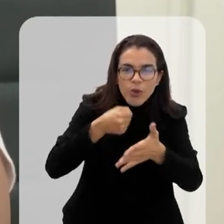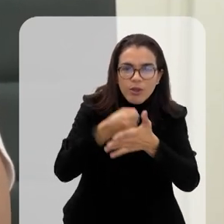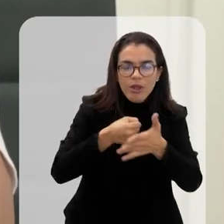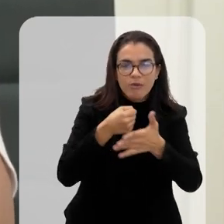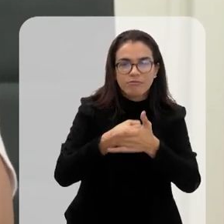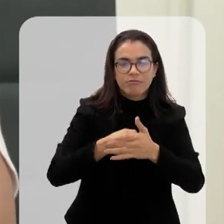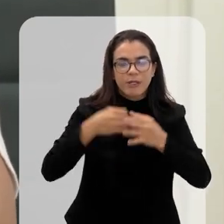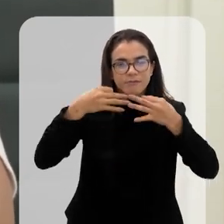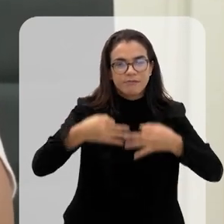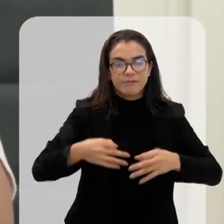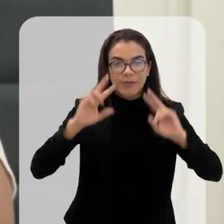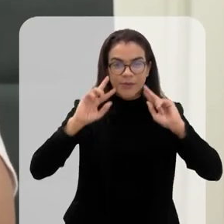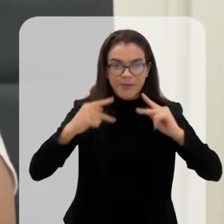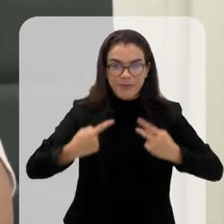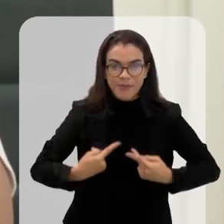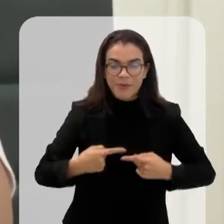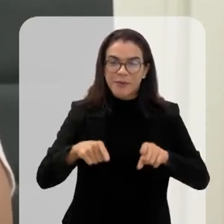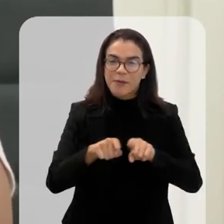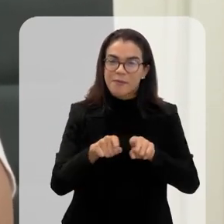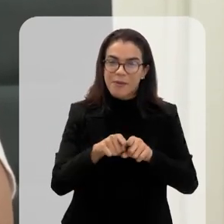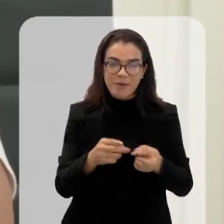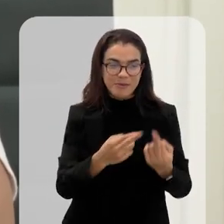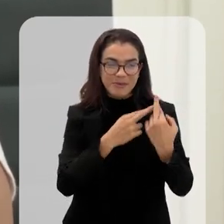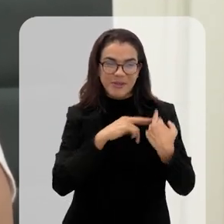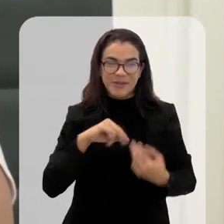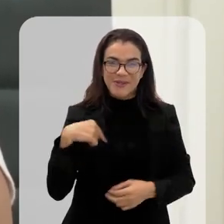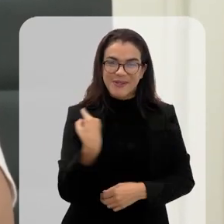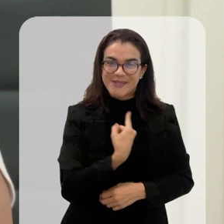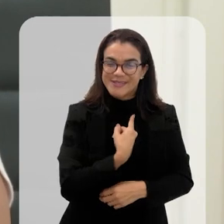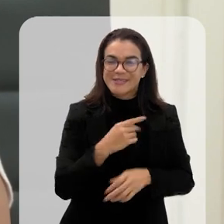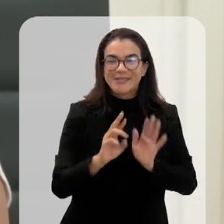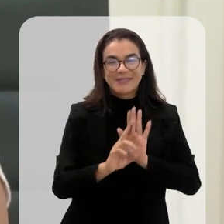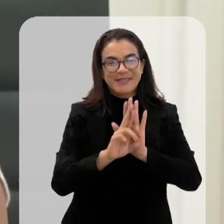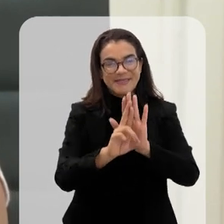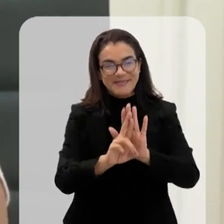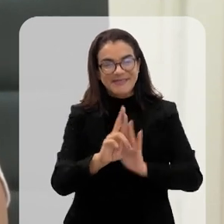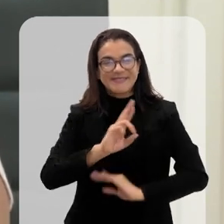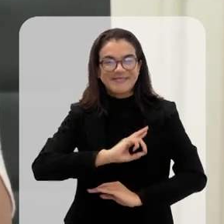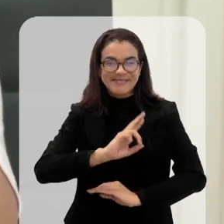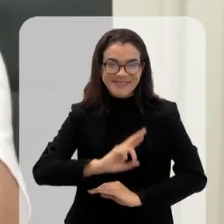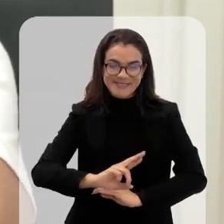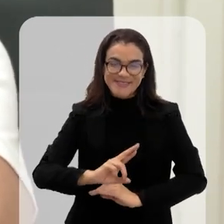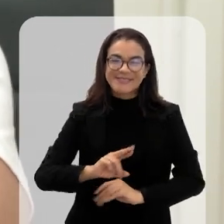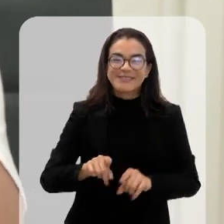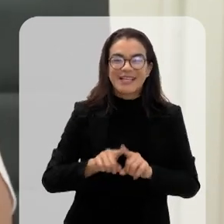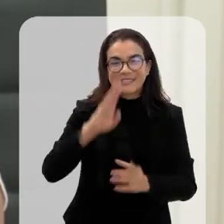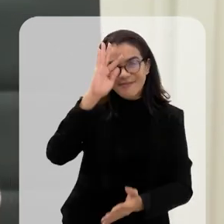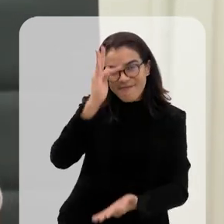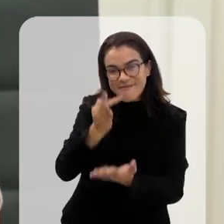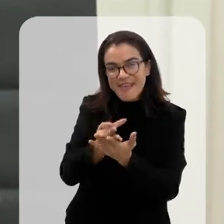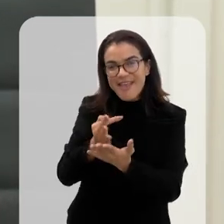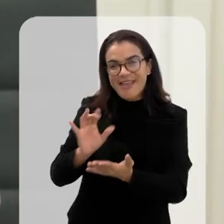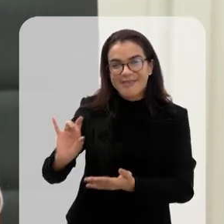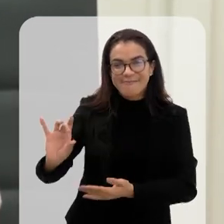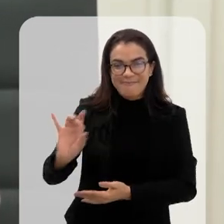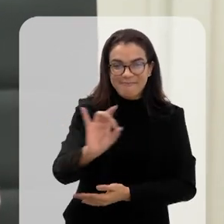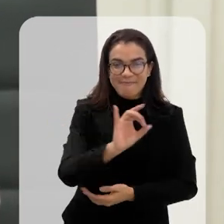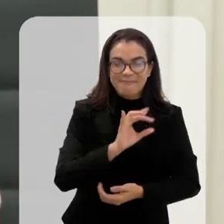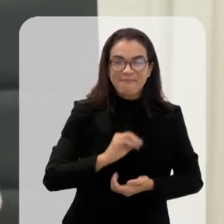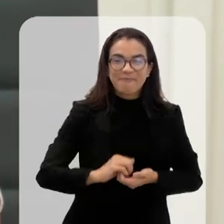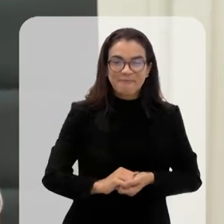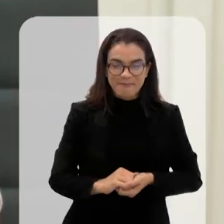pela dignidade da pessoa humana. Então, isso também é um compromisso nosso enquanto representantes aqui dos nossos credos, das